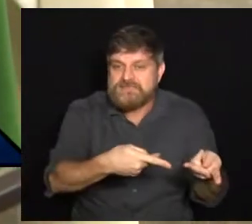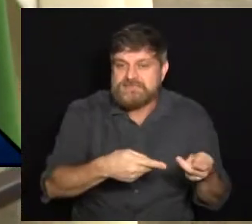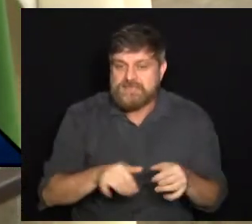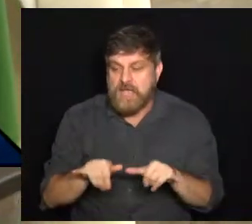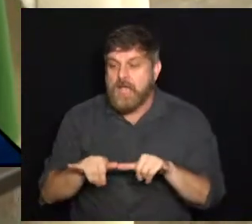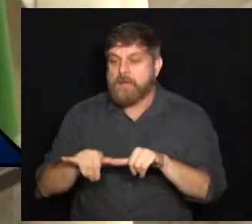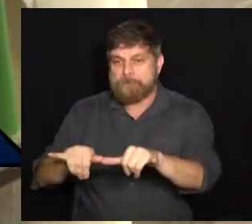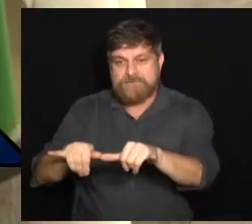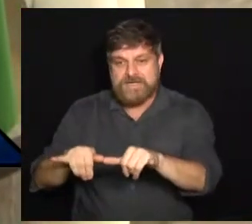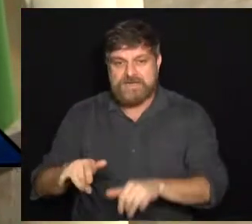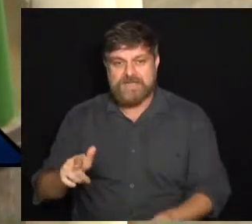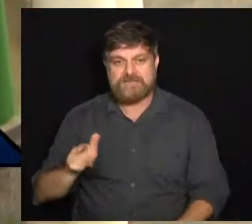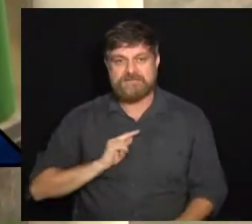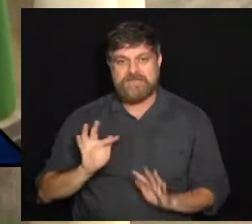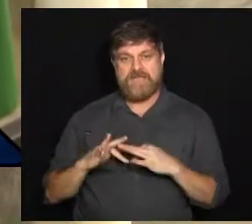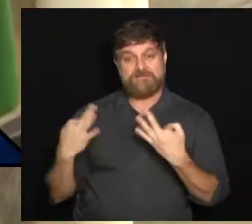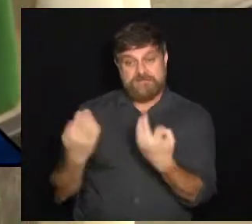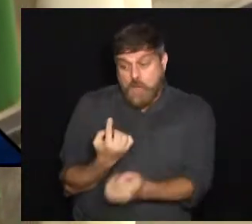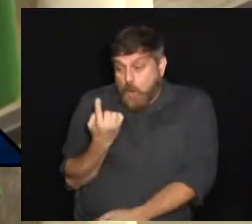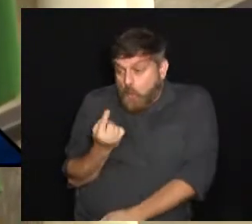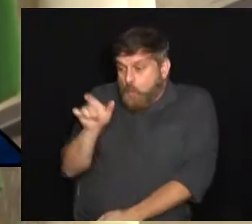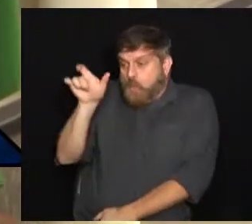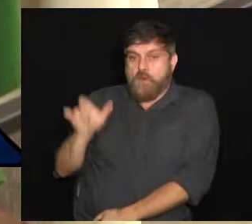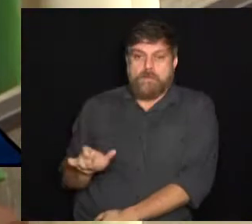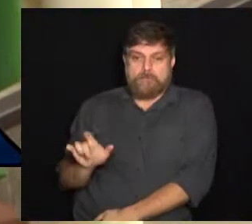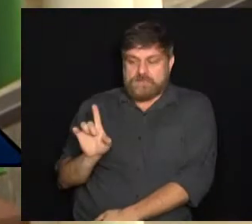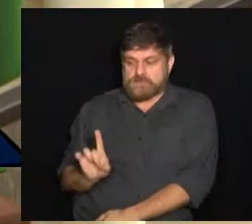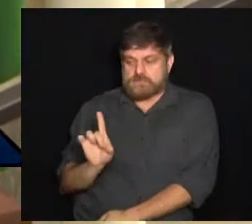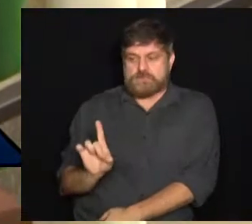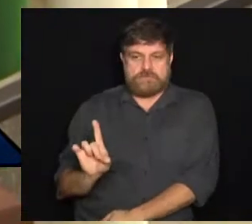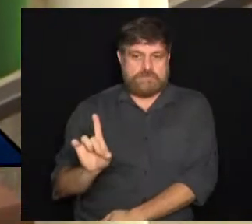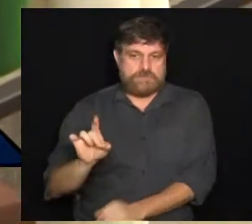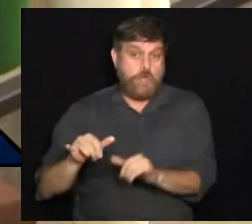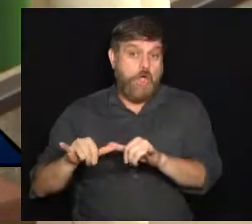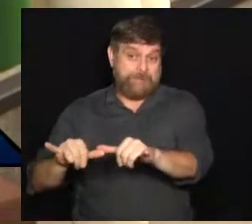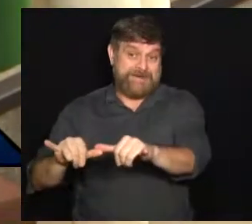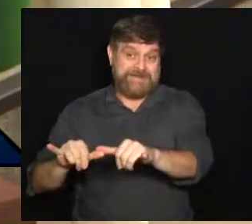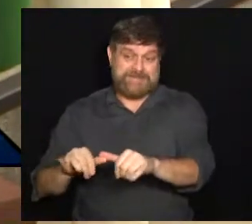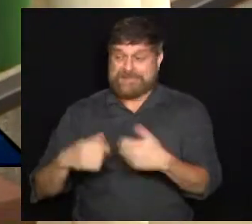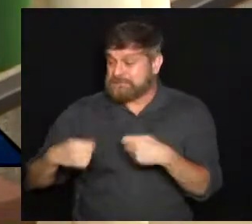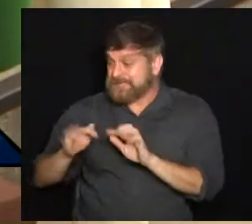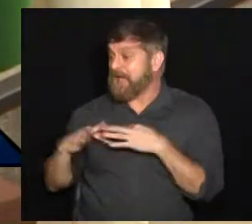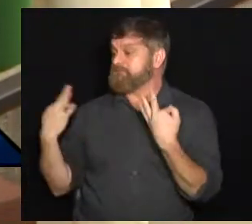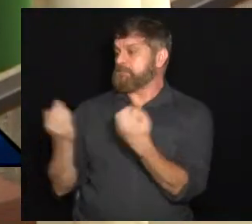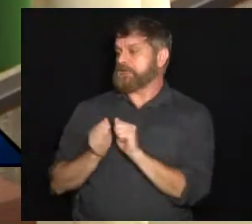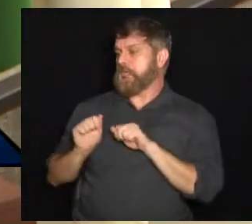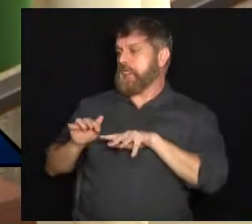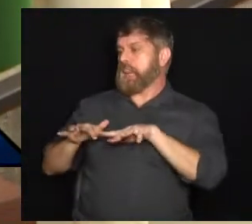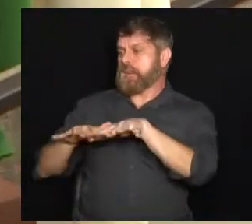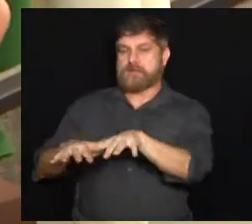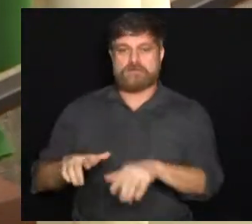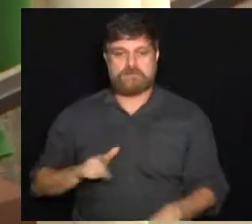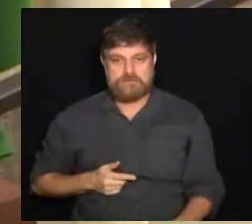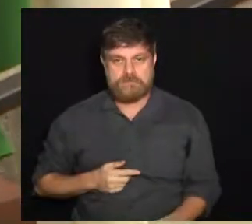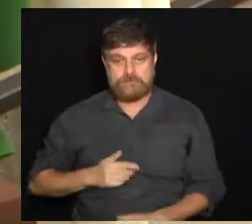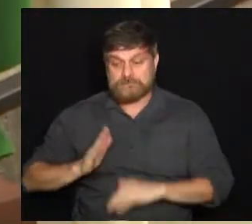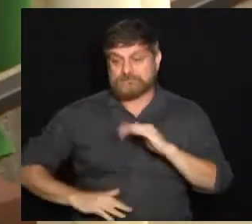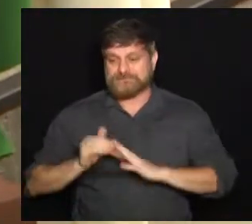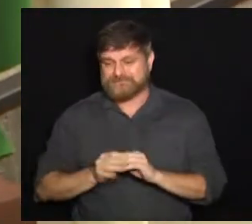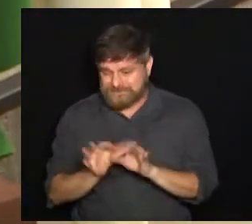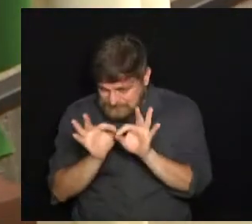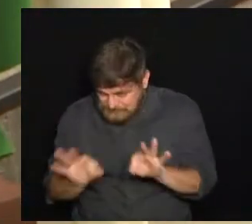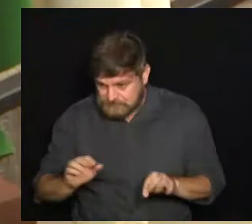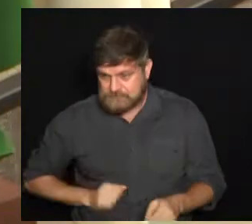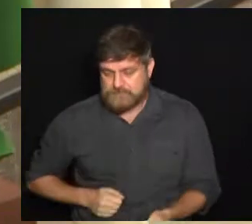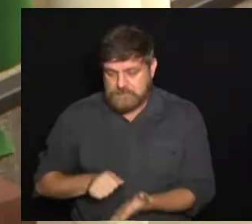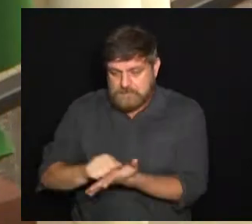mercado, ao contrário de a família toda, e só um membro da família já ajuda. Que atitudes simples, além de lavar sempre as mãos com água e sabão e